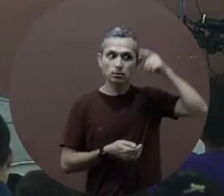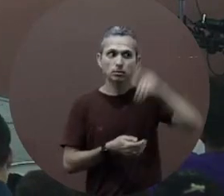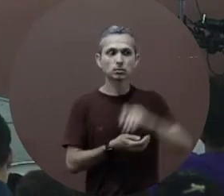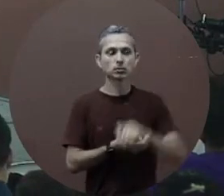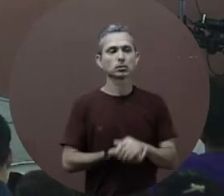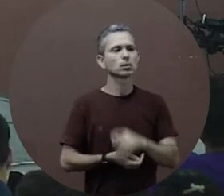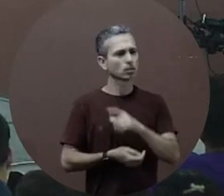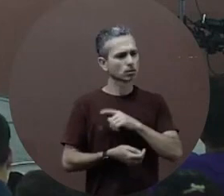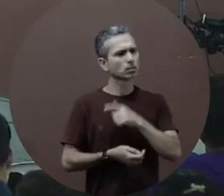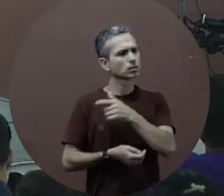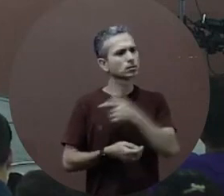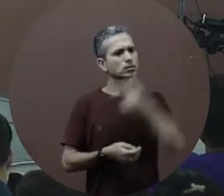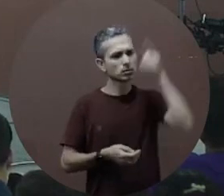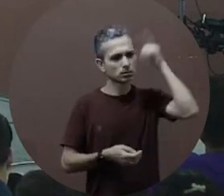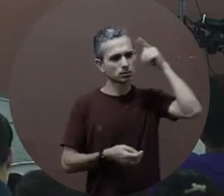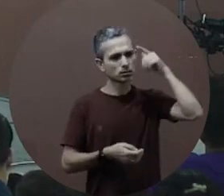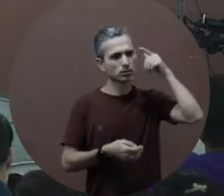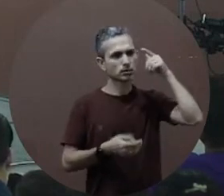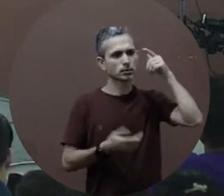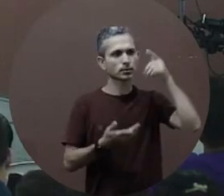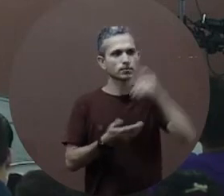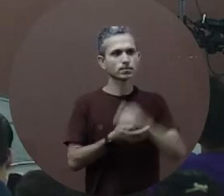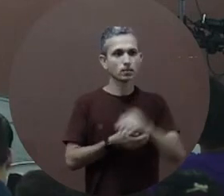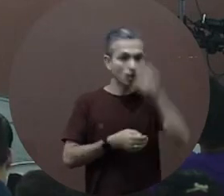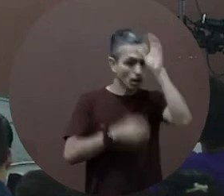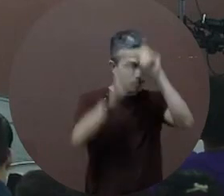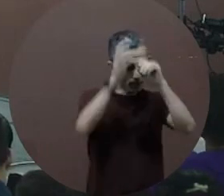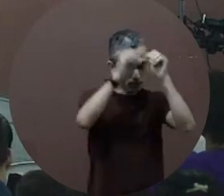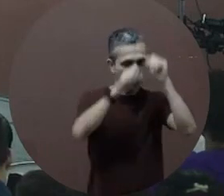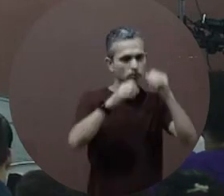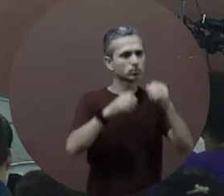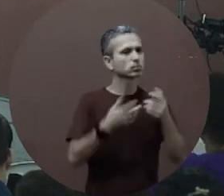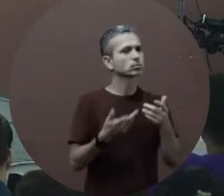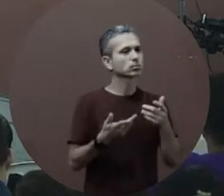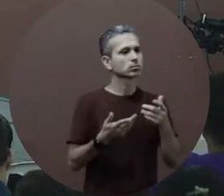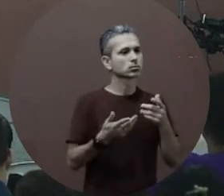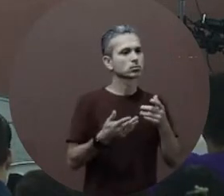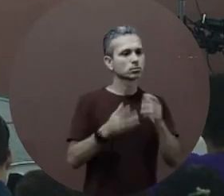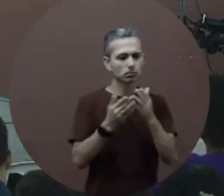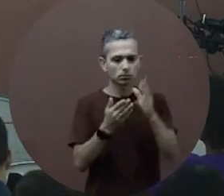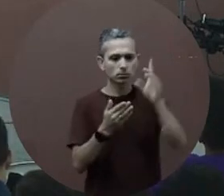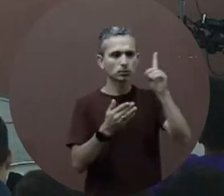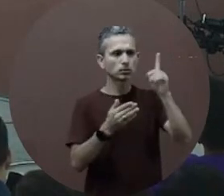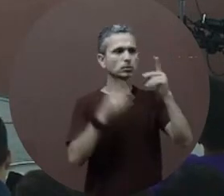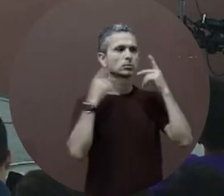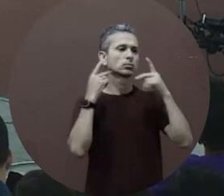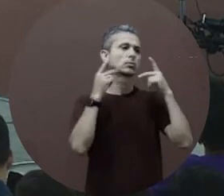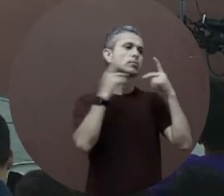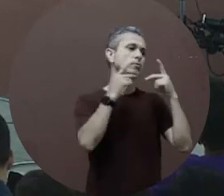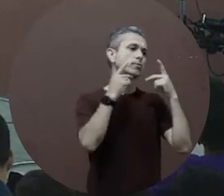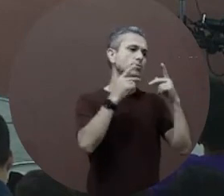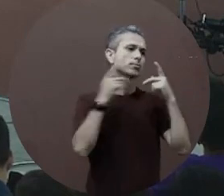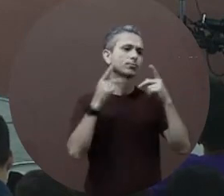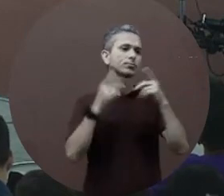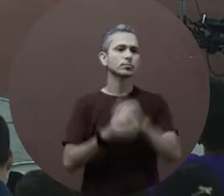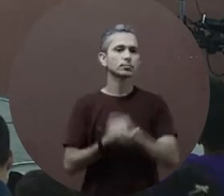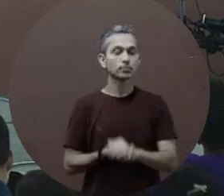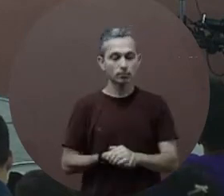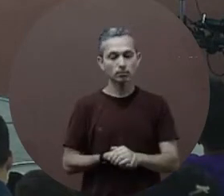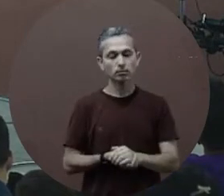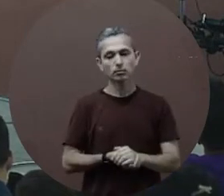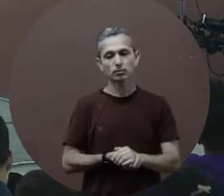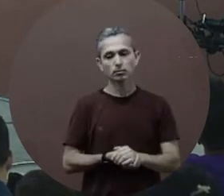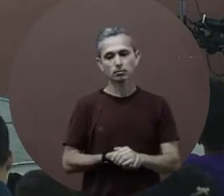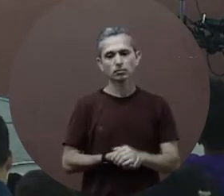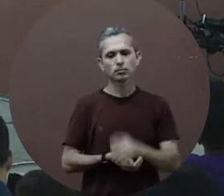naquele líder que lidera pela palavra. A grande questão, gente, que muita gente falha é o seguinte: